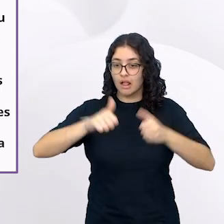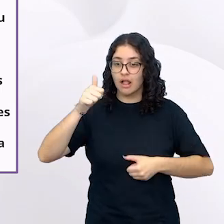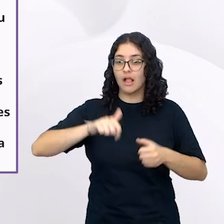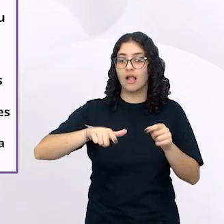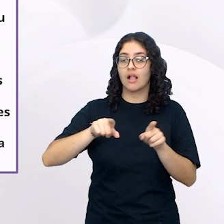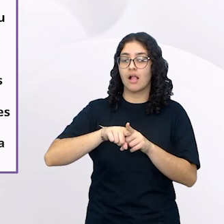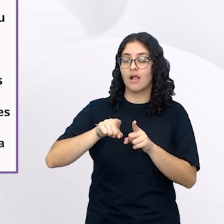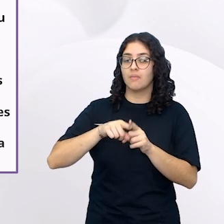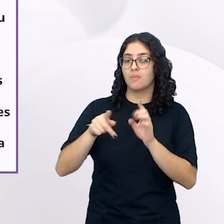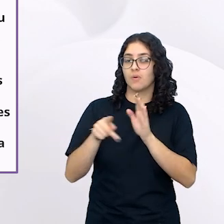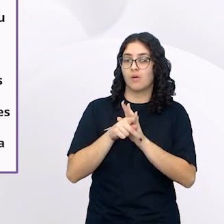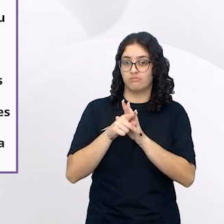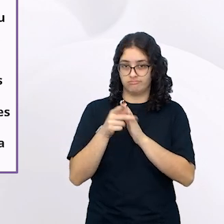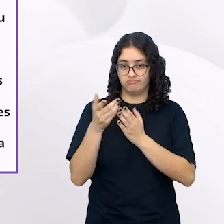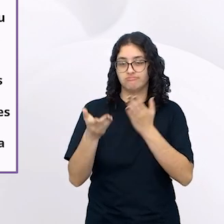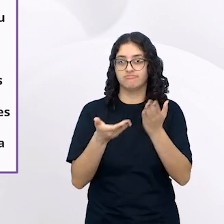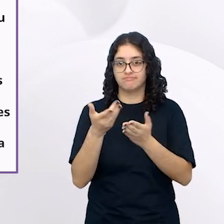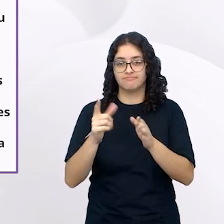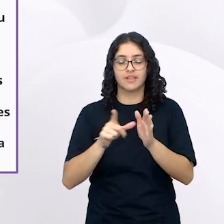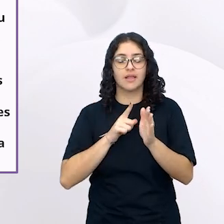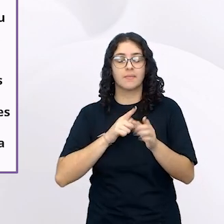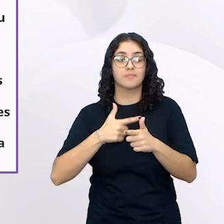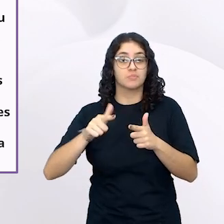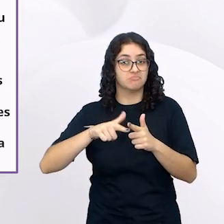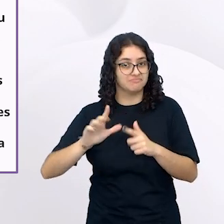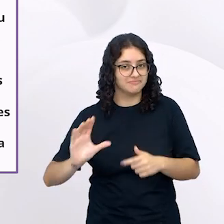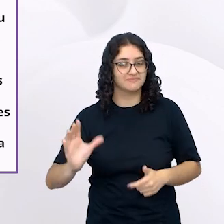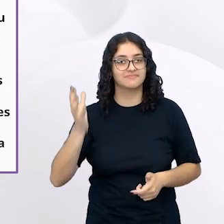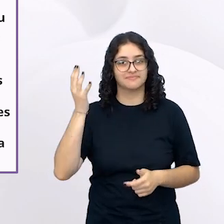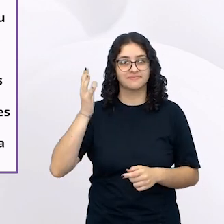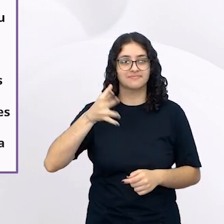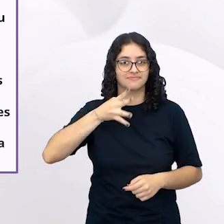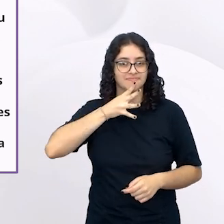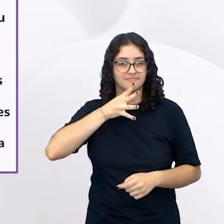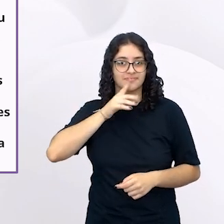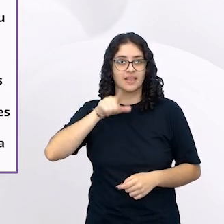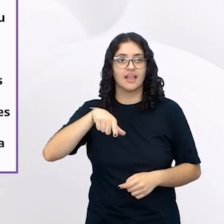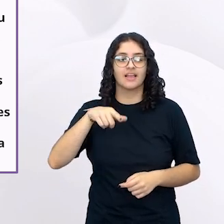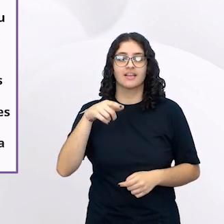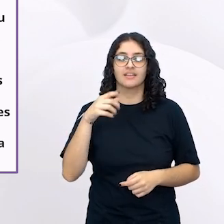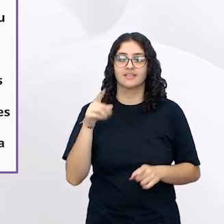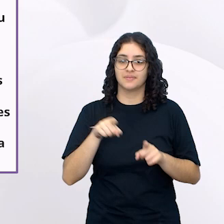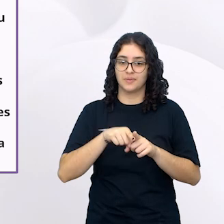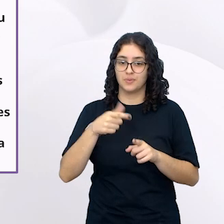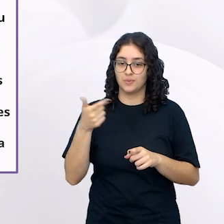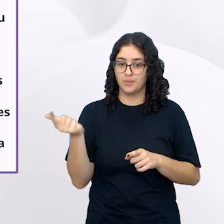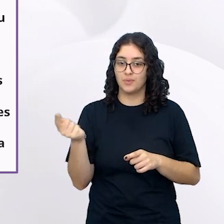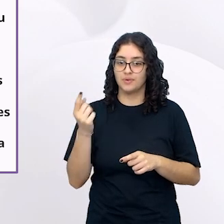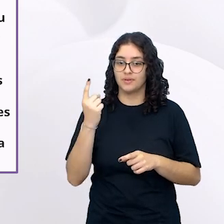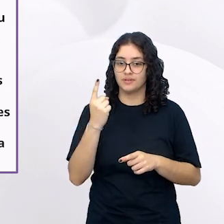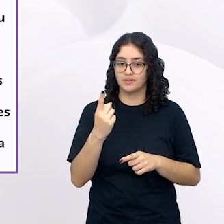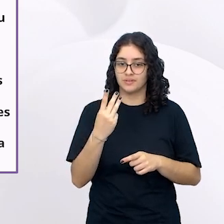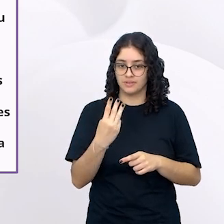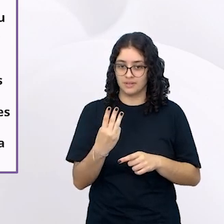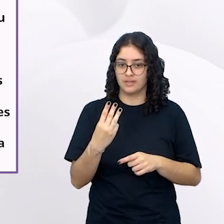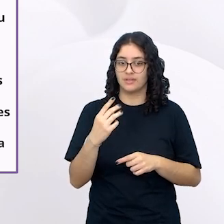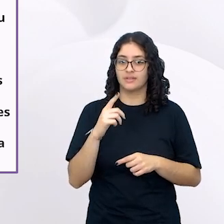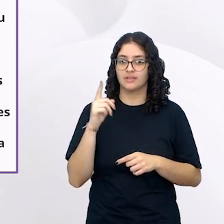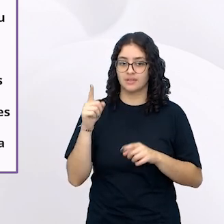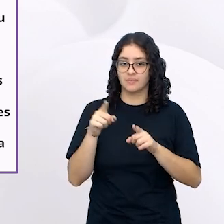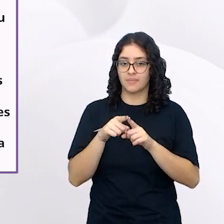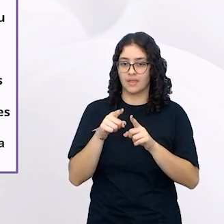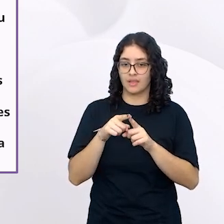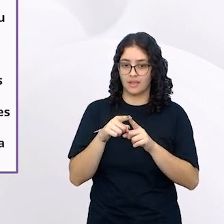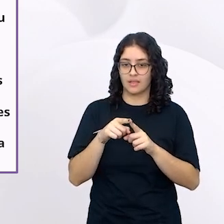justificar conclusões no enfrentamento de situações, problemas, que é já conhece a 303 também, que é a interpretação de texto, divulgação